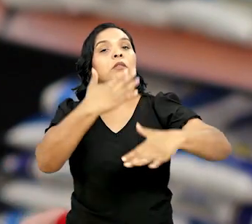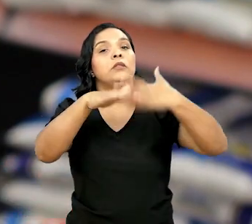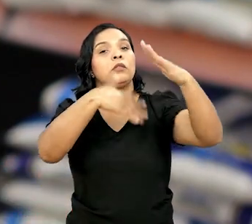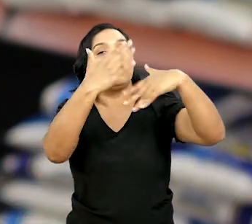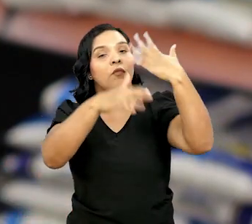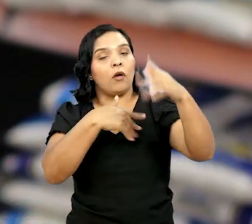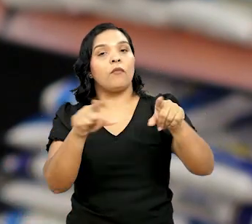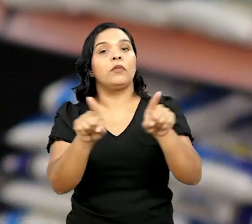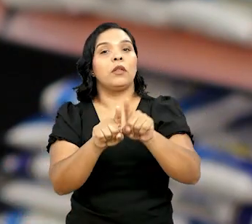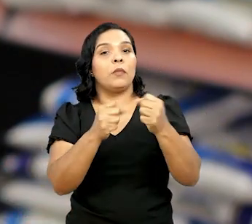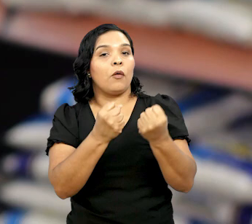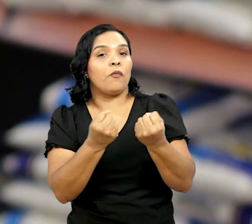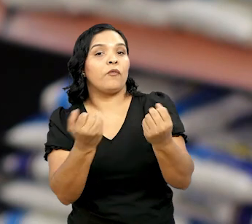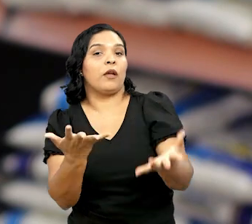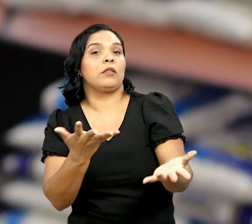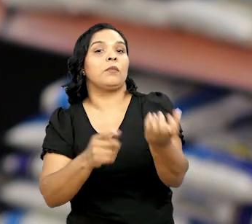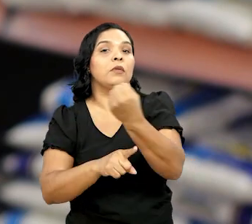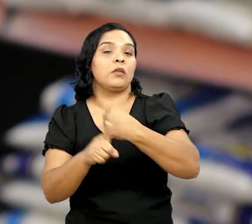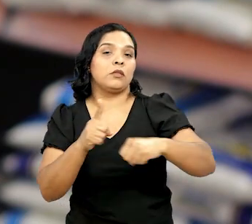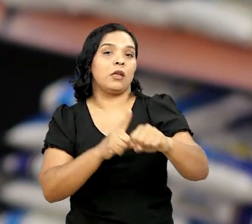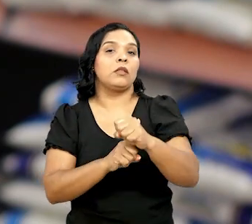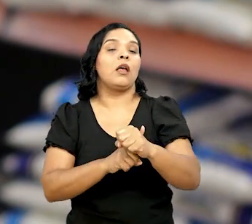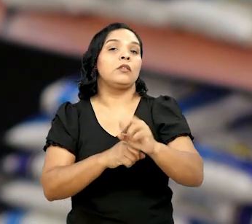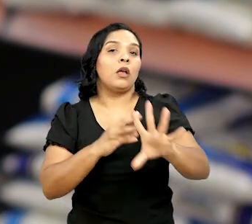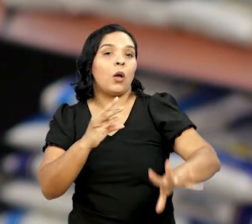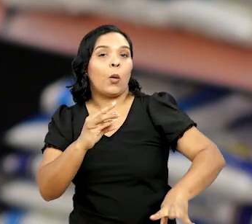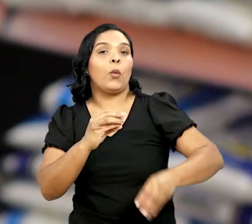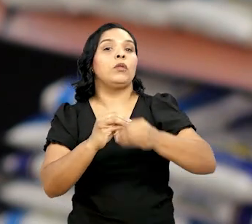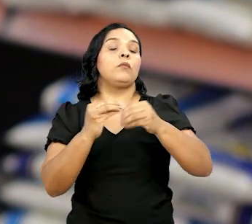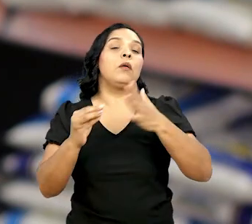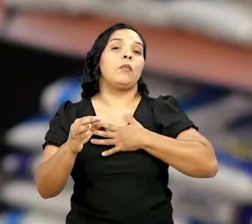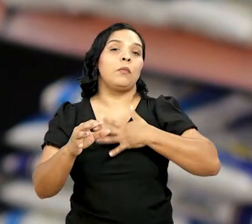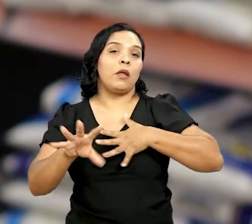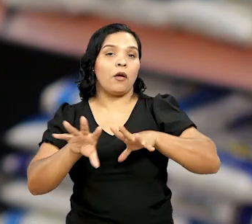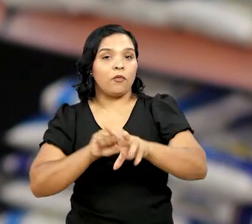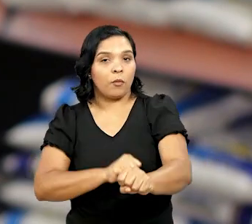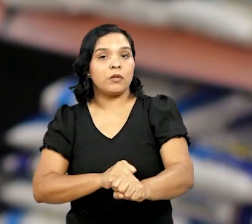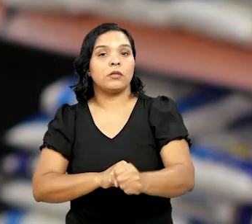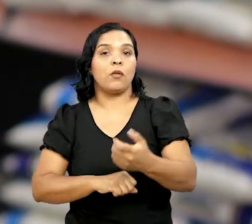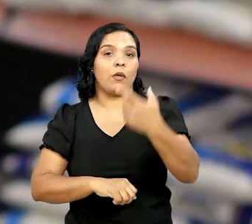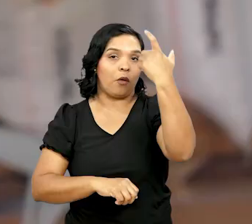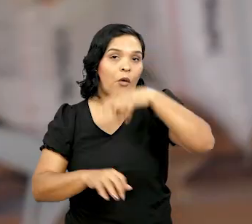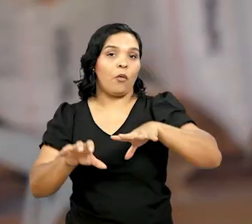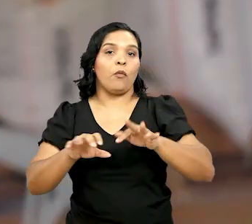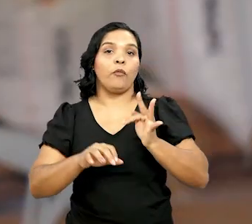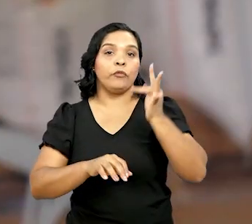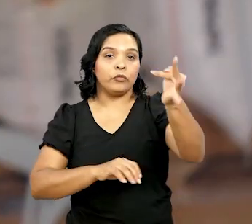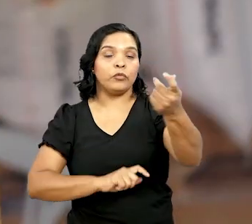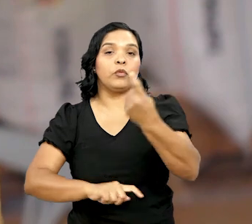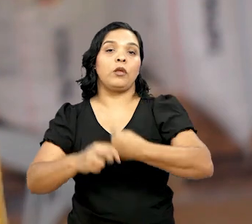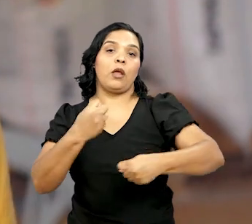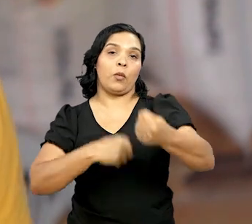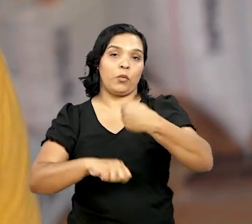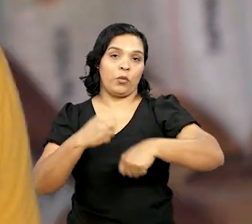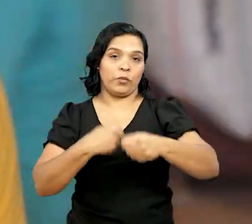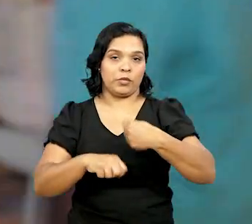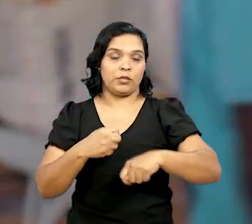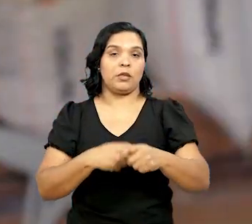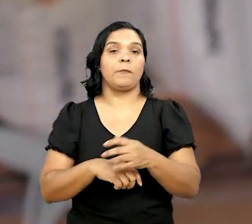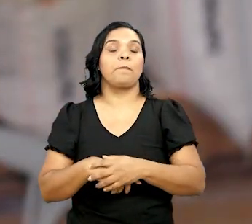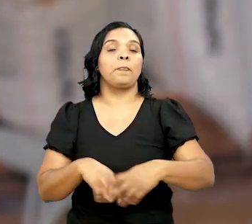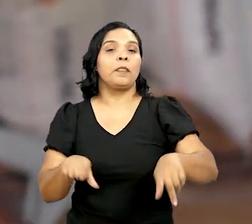que a gente aprende para a sociedade e isso tudo contribui, né, é um subsídio para a minha formação como economista. E a